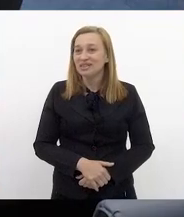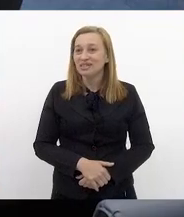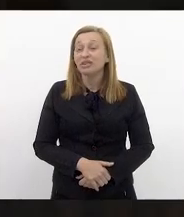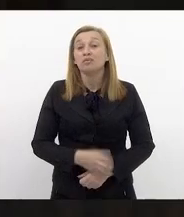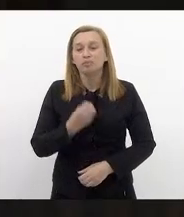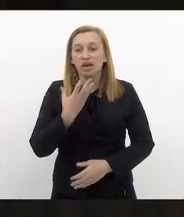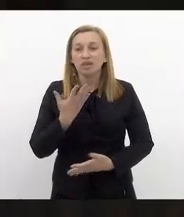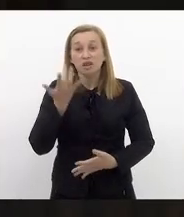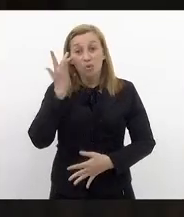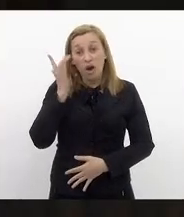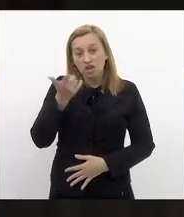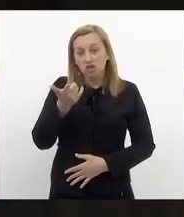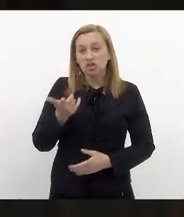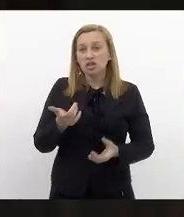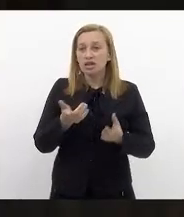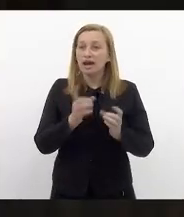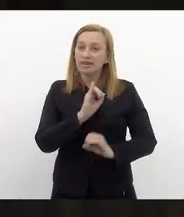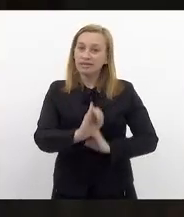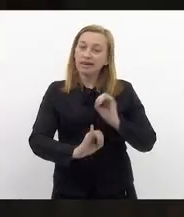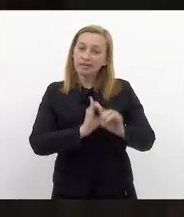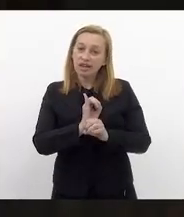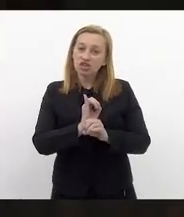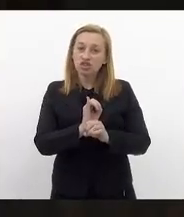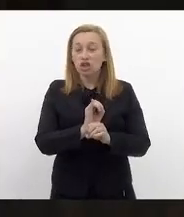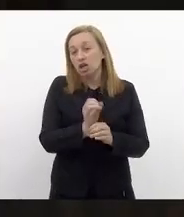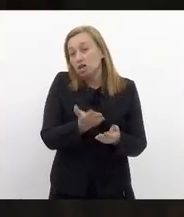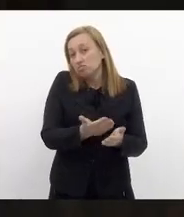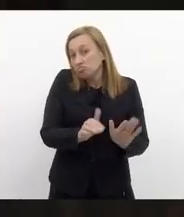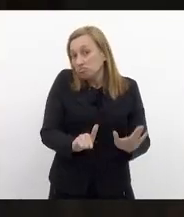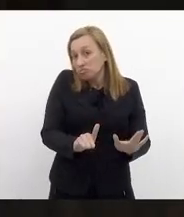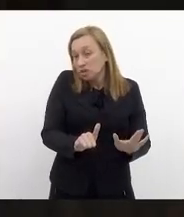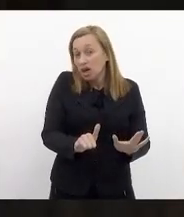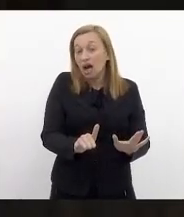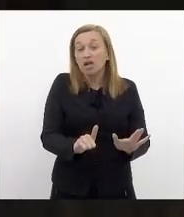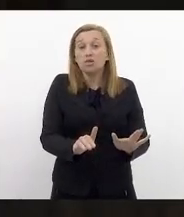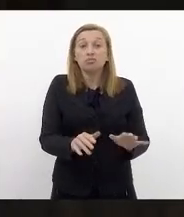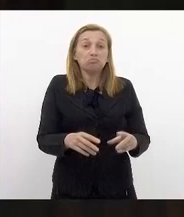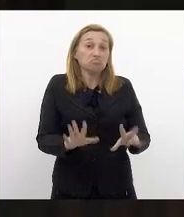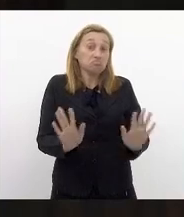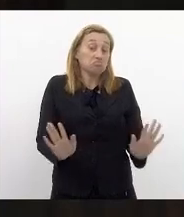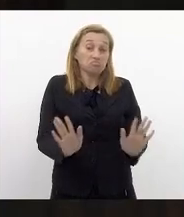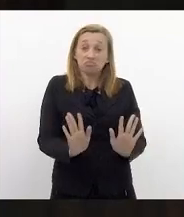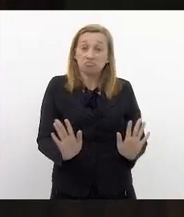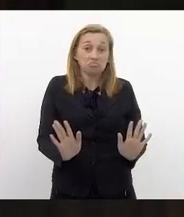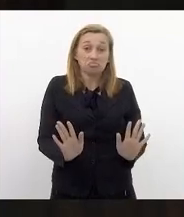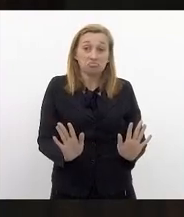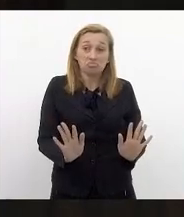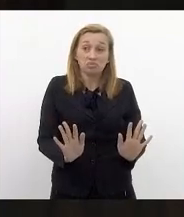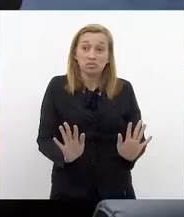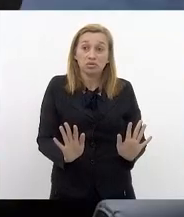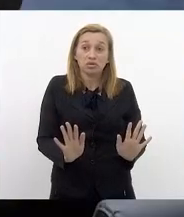Bem, eu acho que o link do deputado Eliomar Coelho caiu.